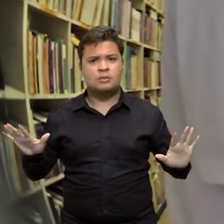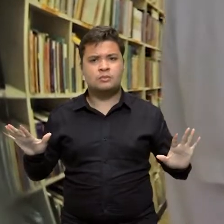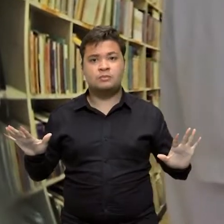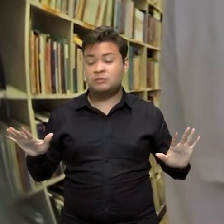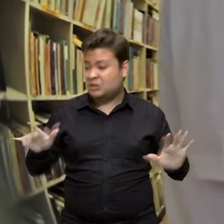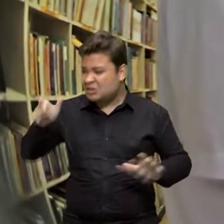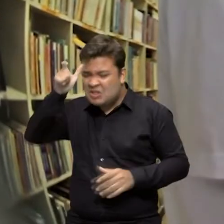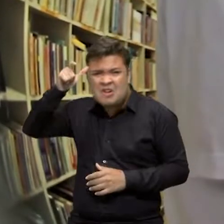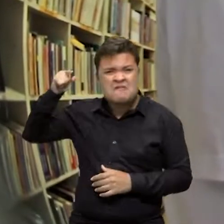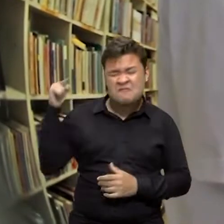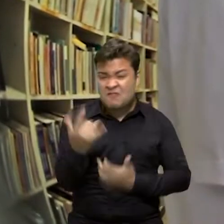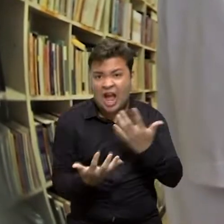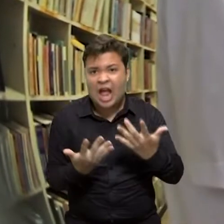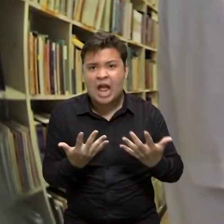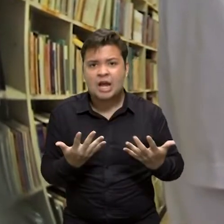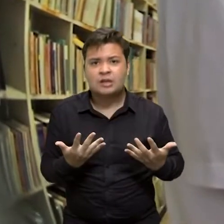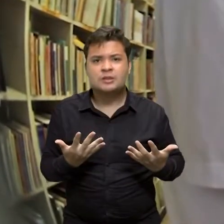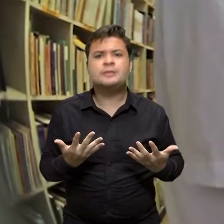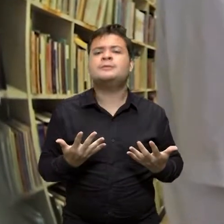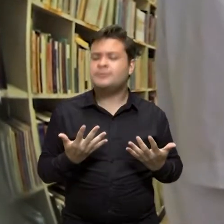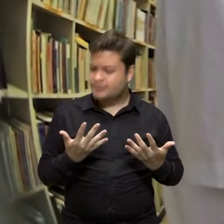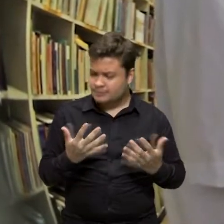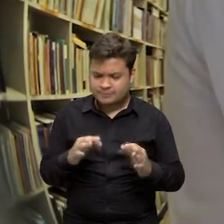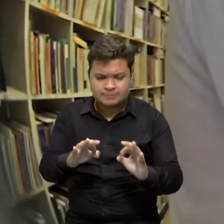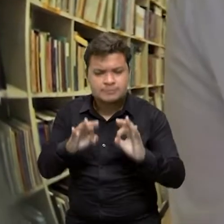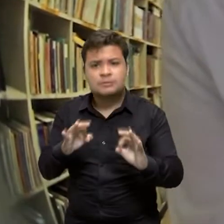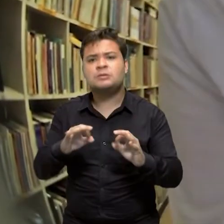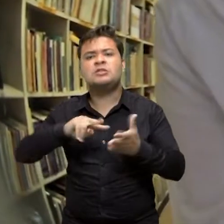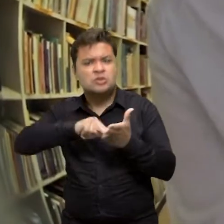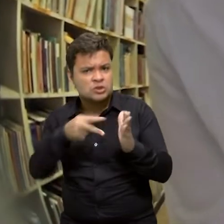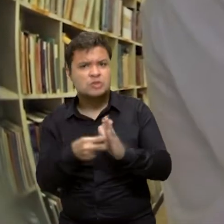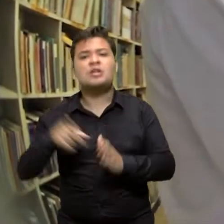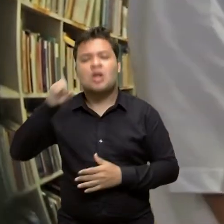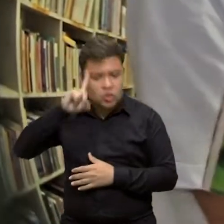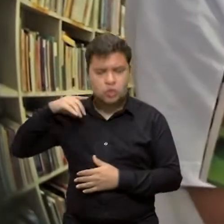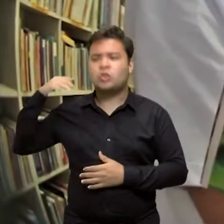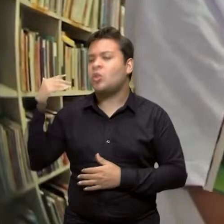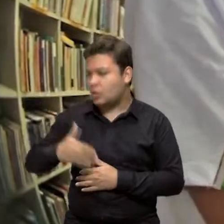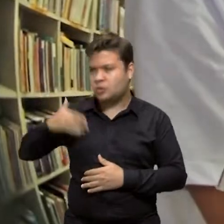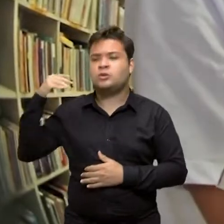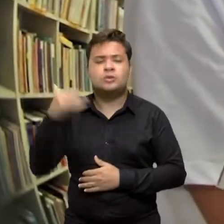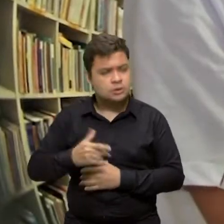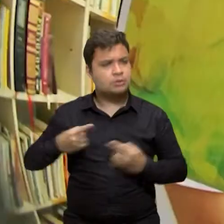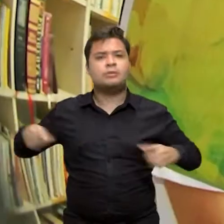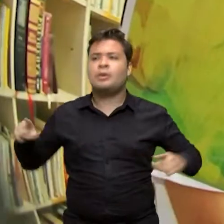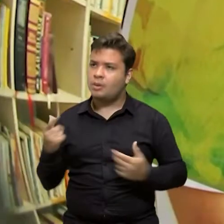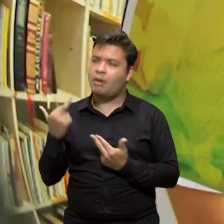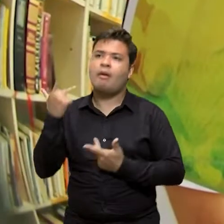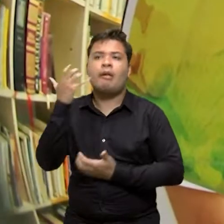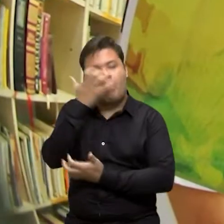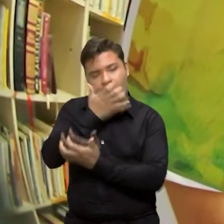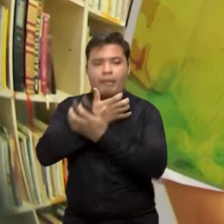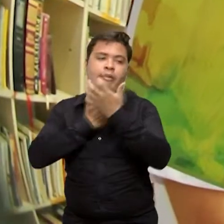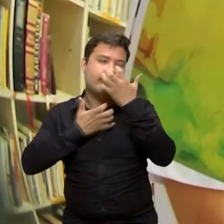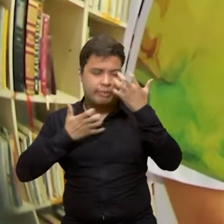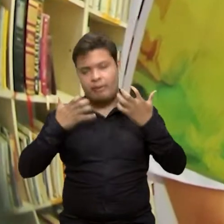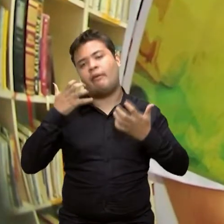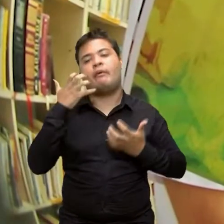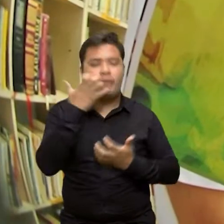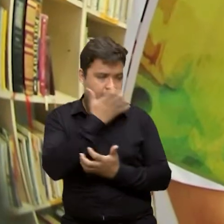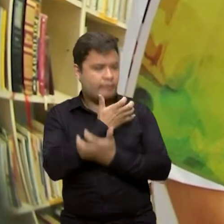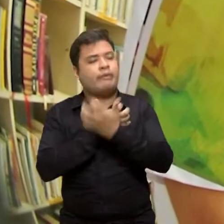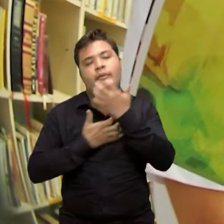gente. Só deve ser esse todo dia a mesma música pra cantar.